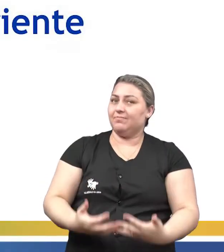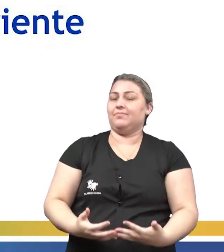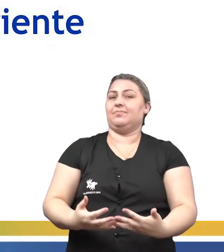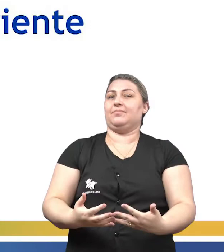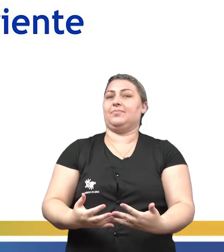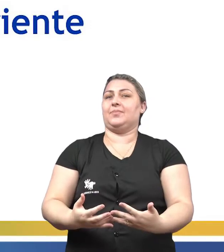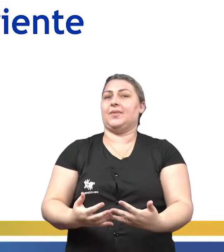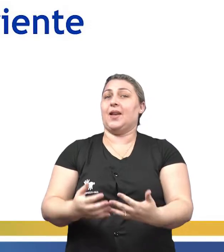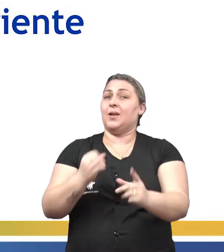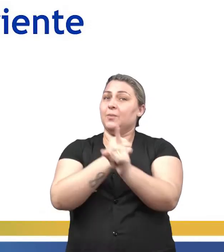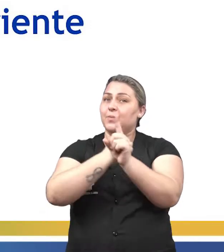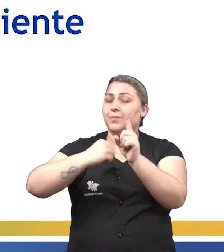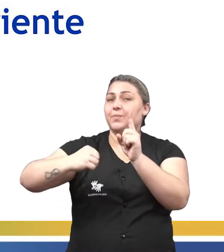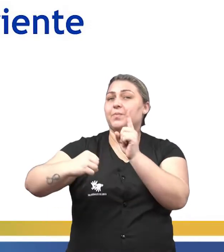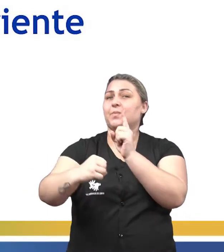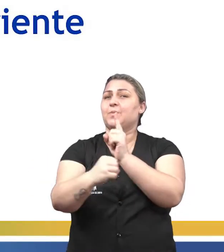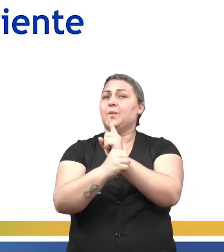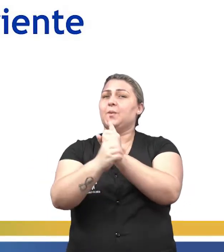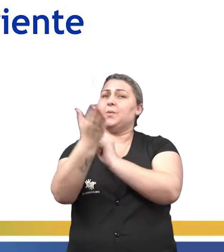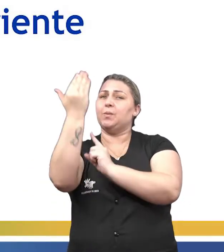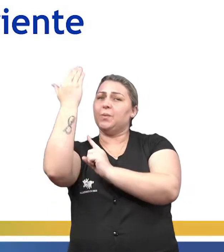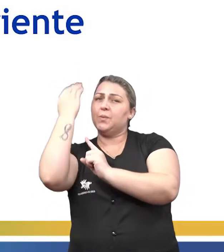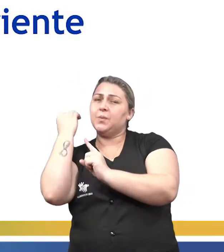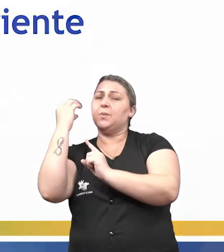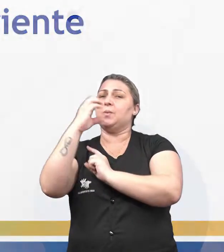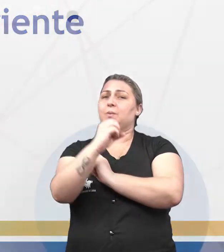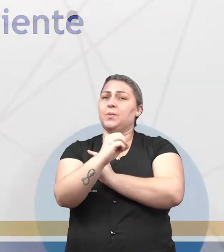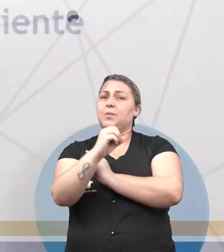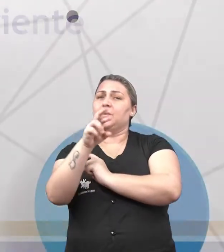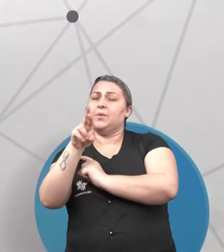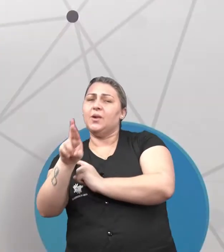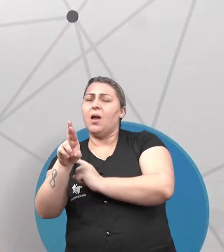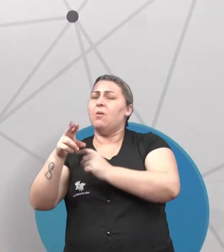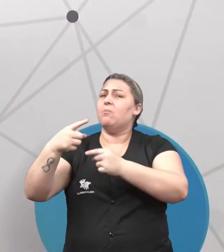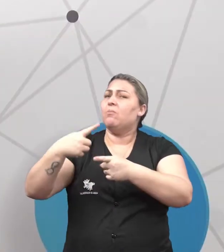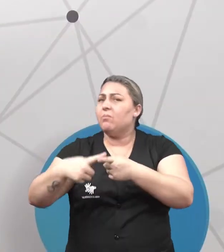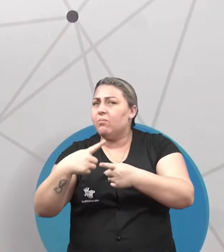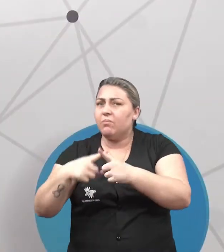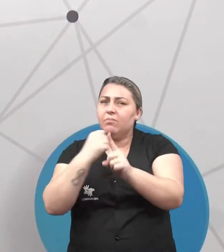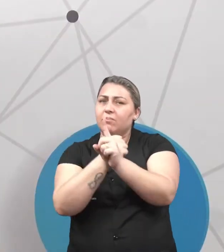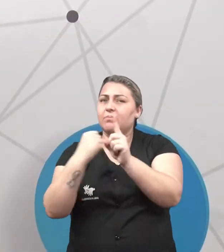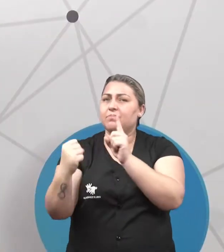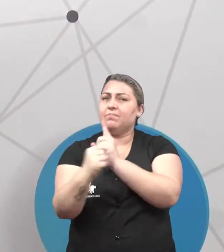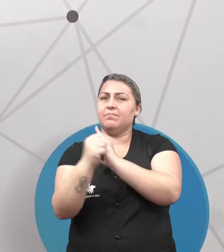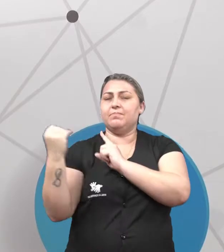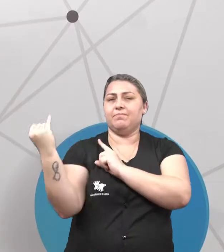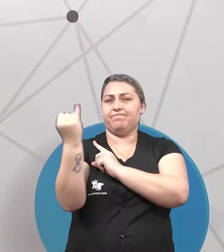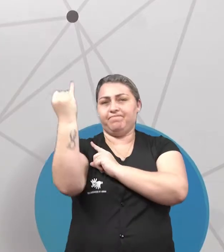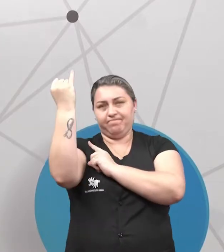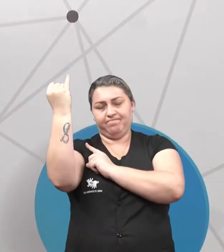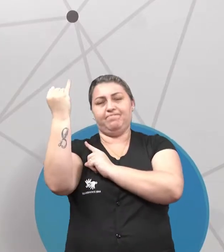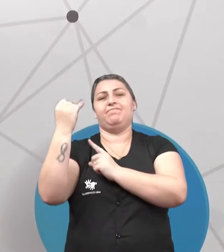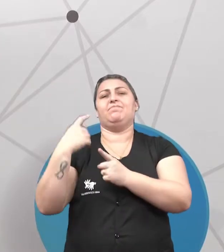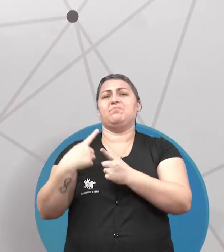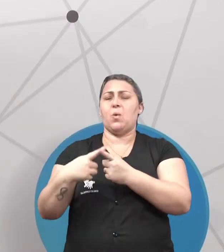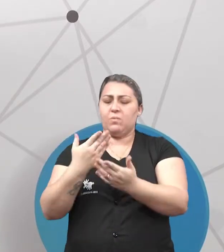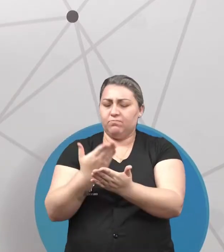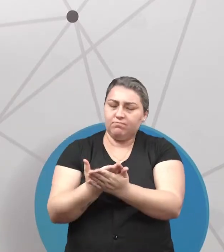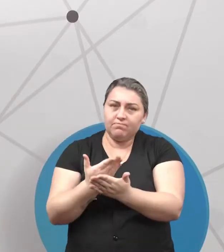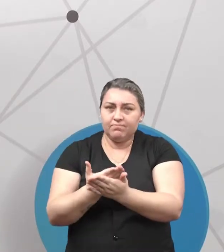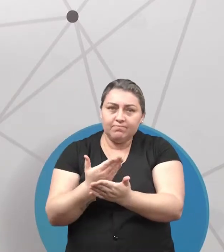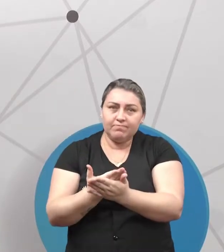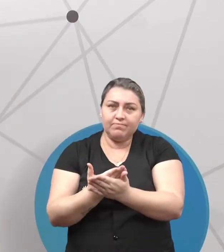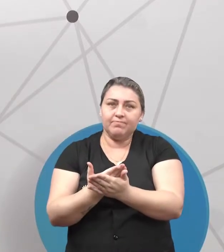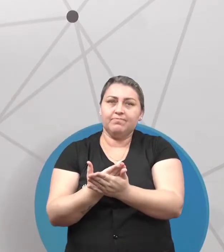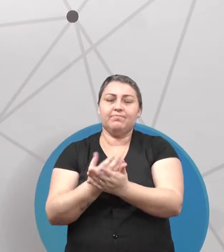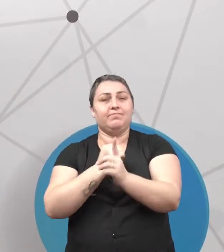sobre as sociedades do Antigo Oriente Próximo. Por que essas sociedades são importantes, né? Por que se estudam